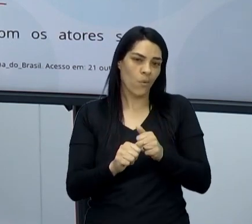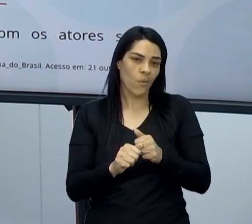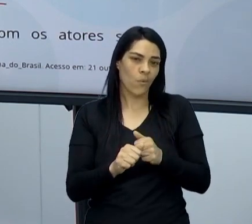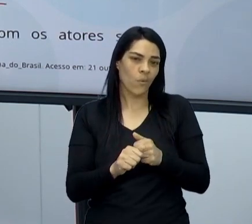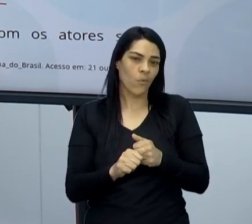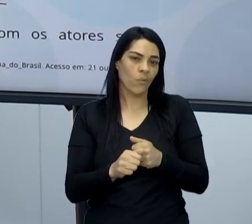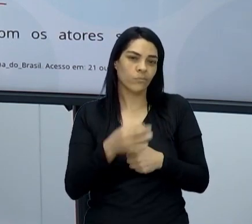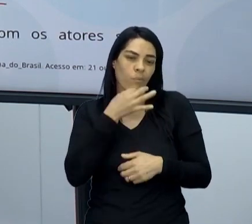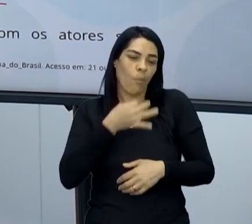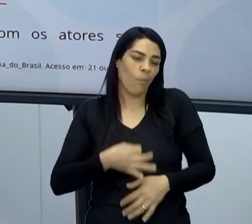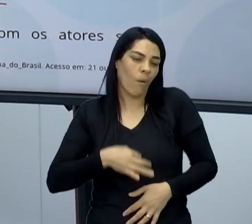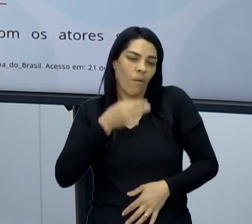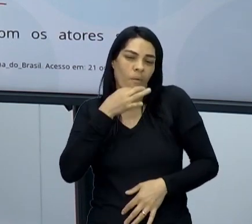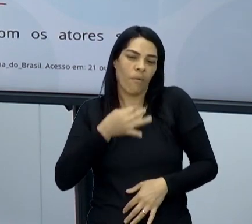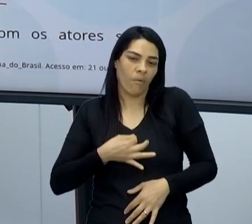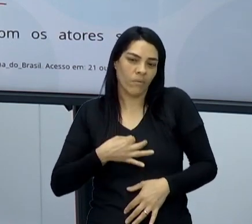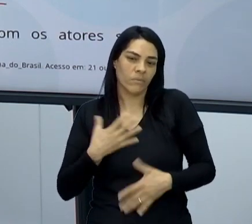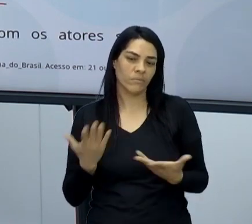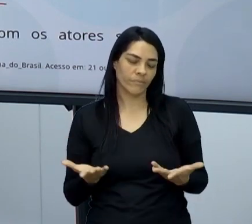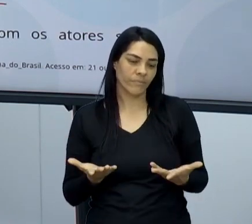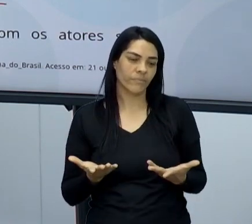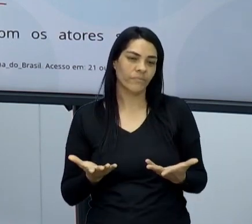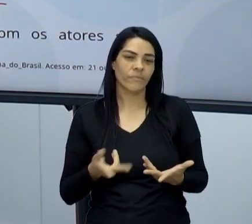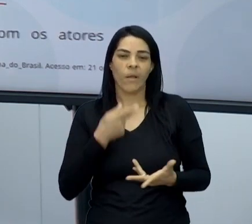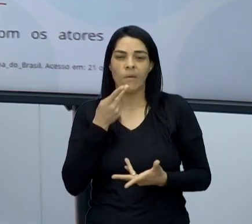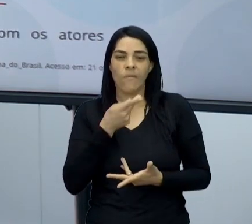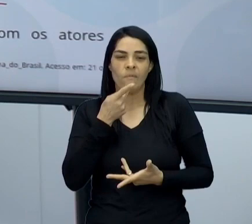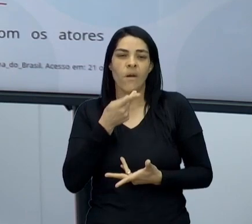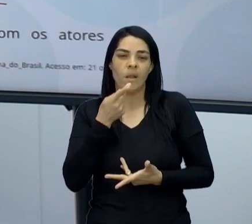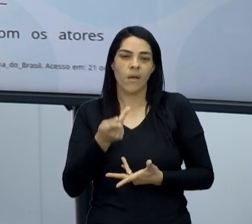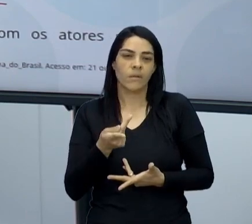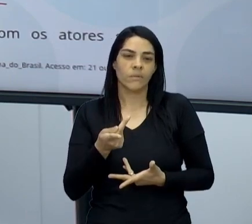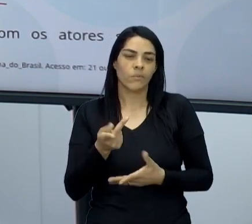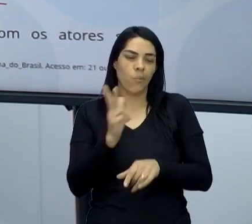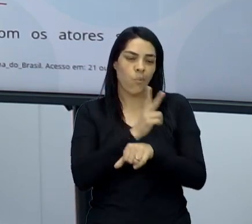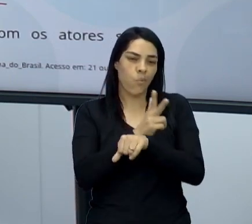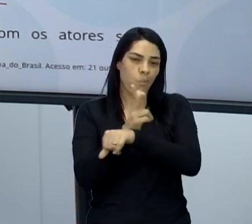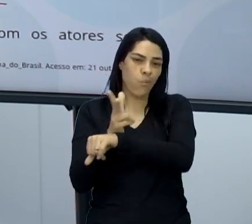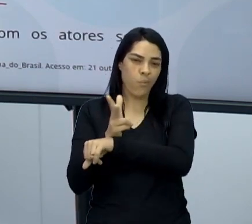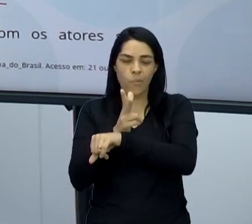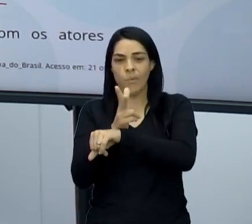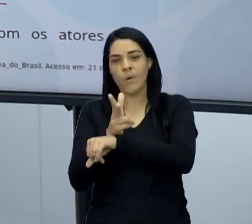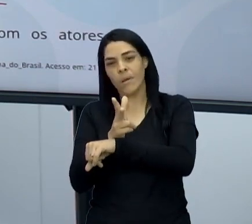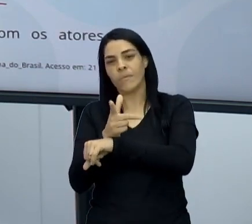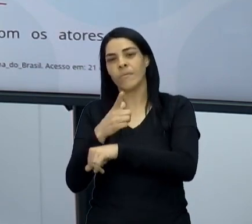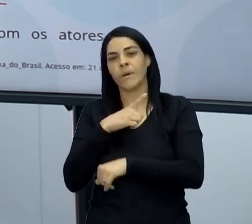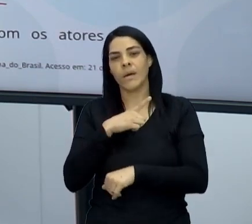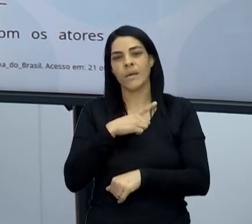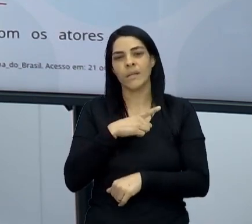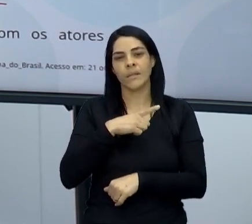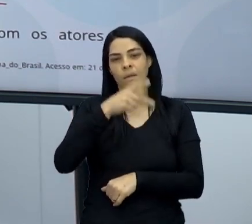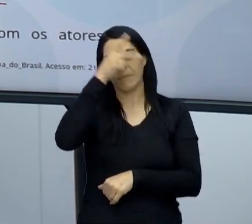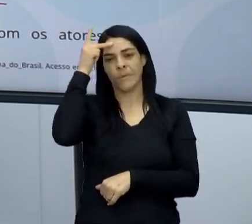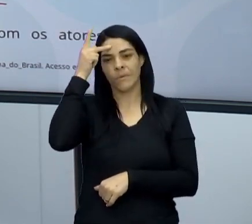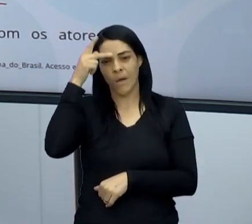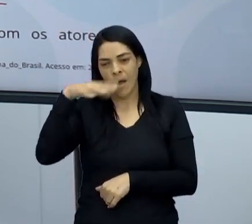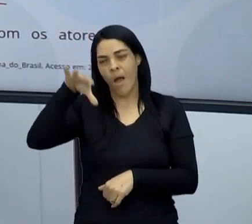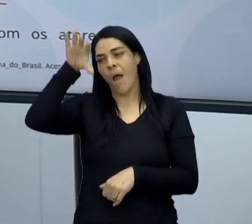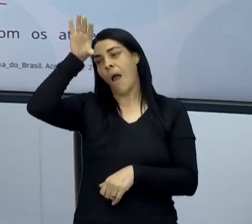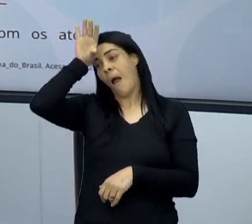espetaculoso que todo mundo está falando. Olha, vamos gravar. É mudo, então vai ter aquela pessoa fazendo